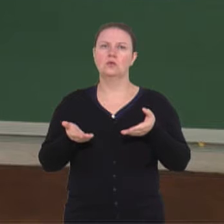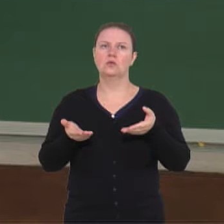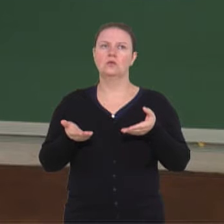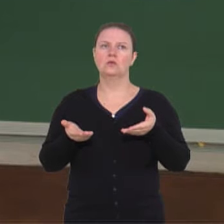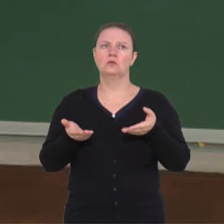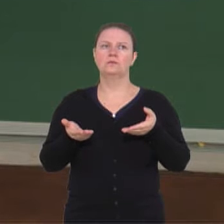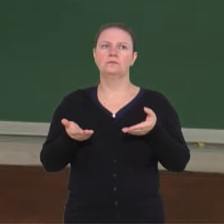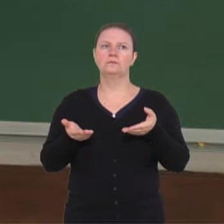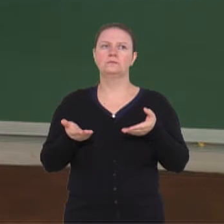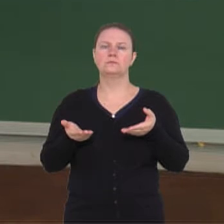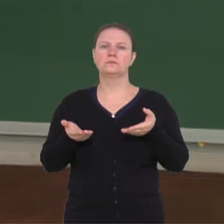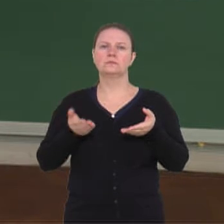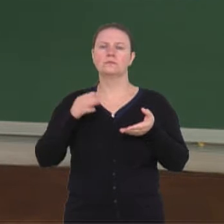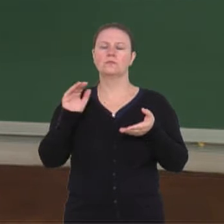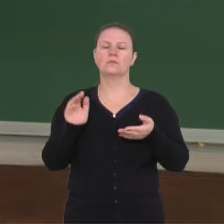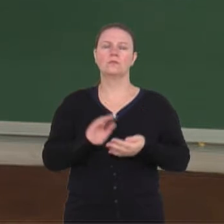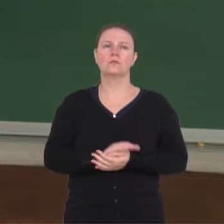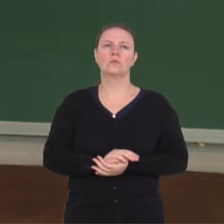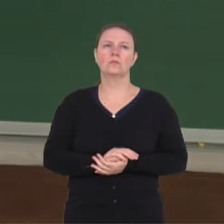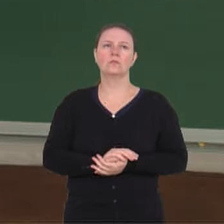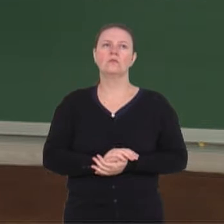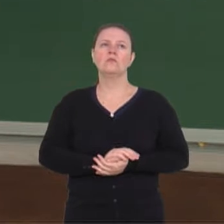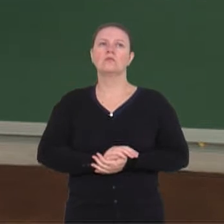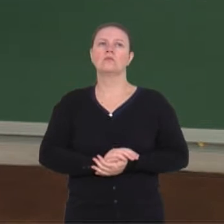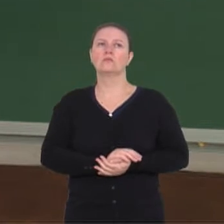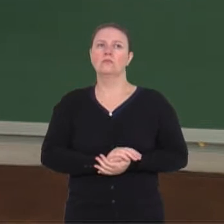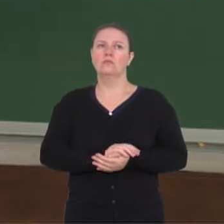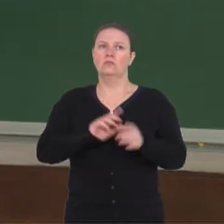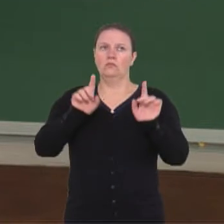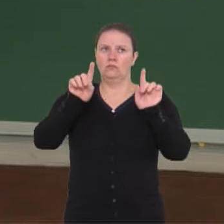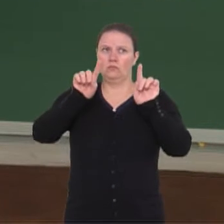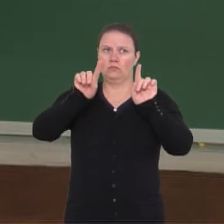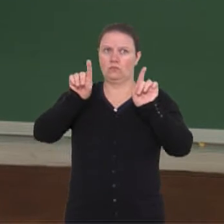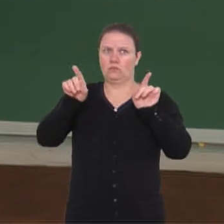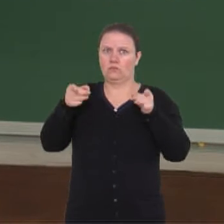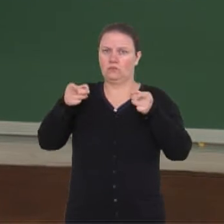1 do polinômio B. No